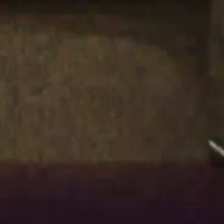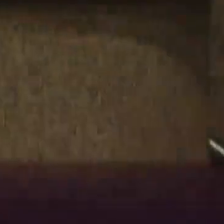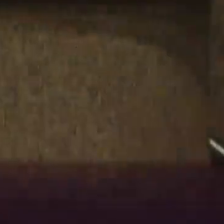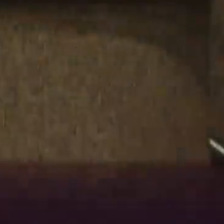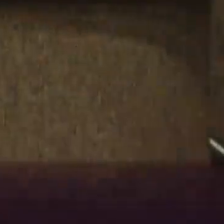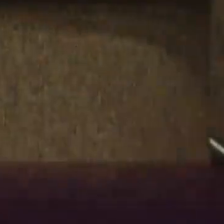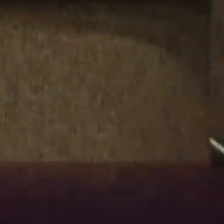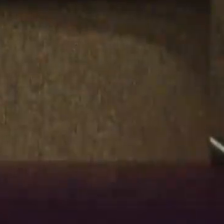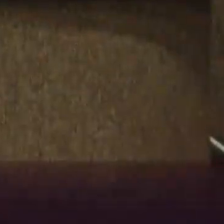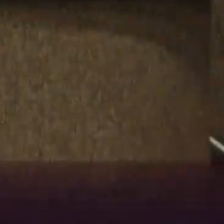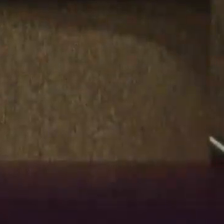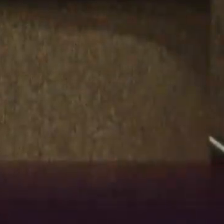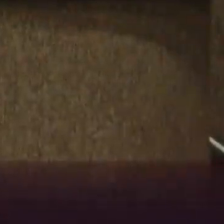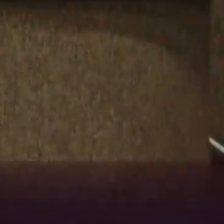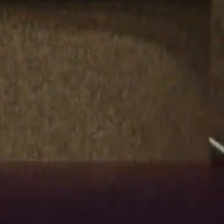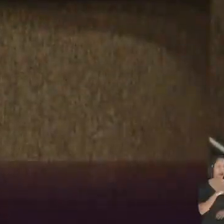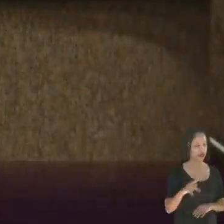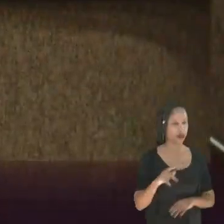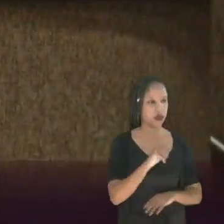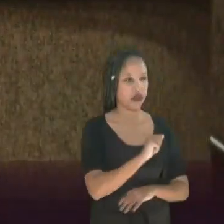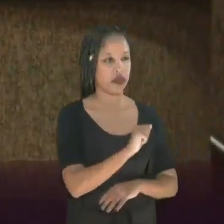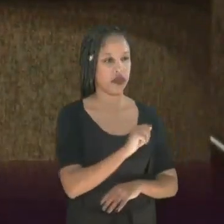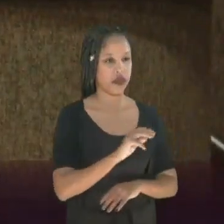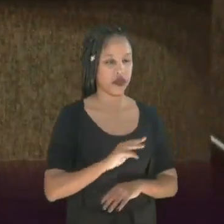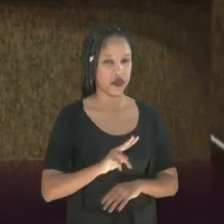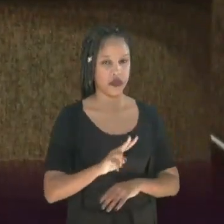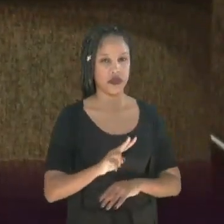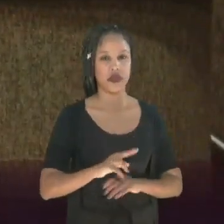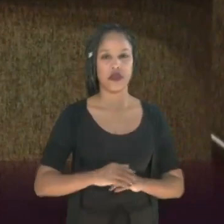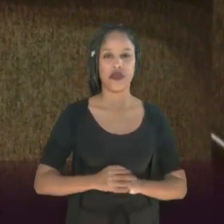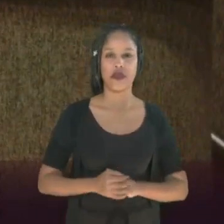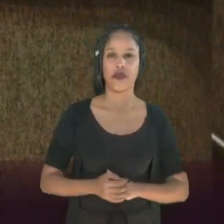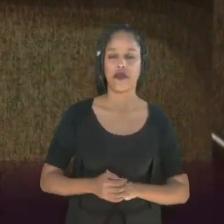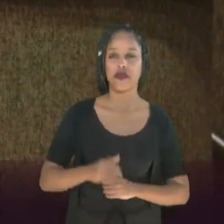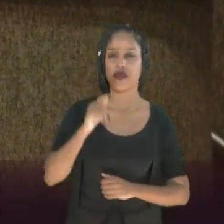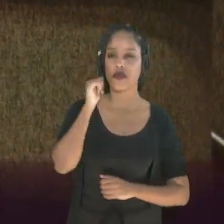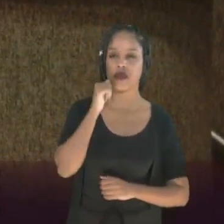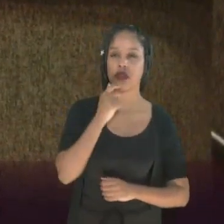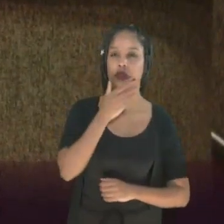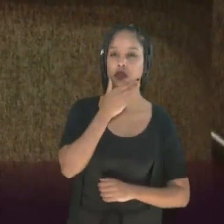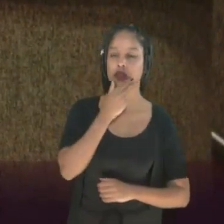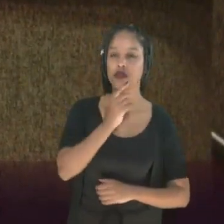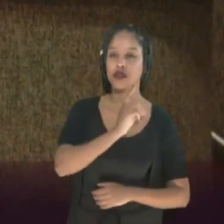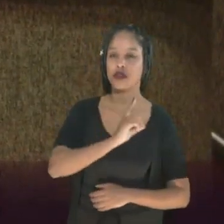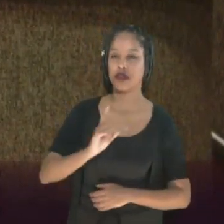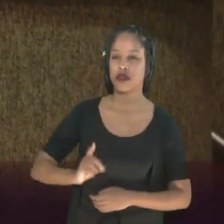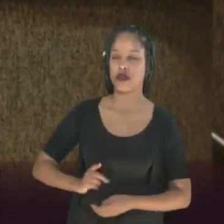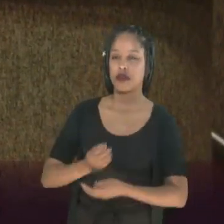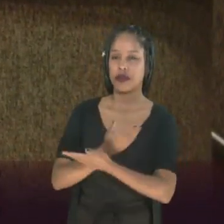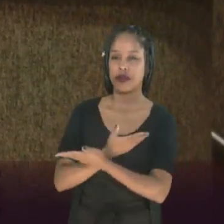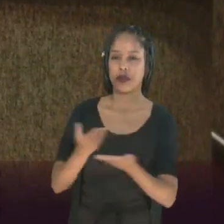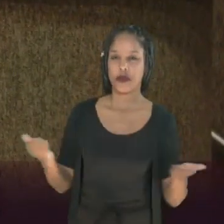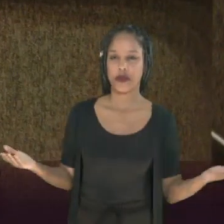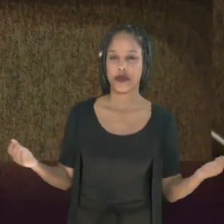Senhor presidente Aglailson Vitor, senhoras e senhores deputados,